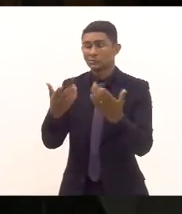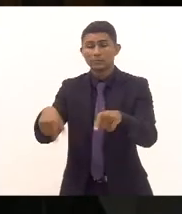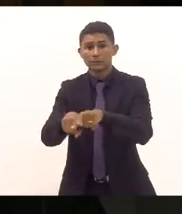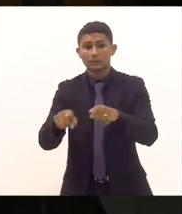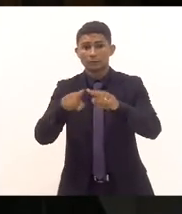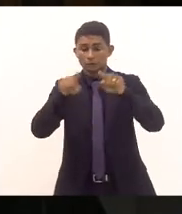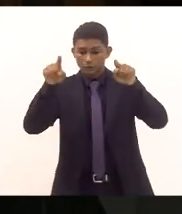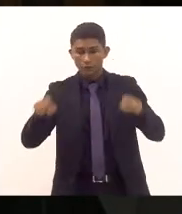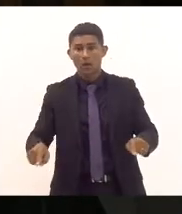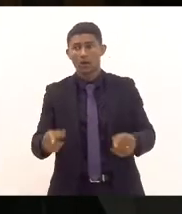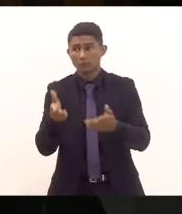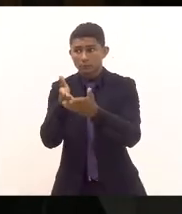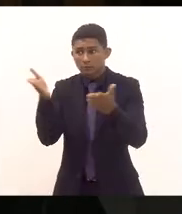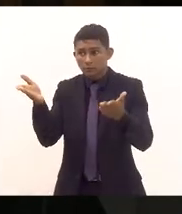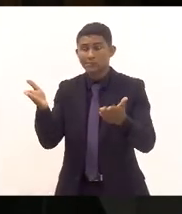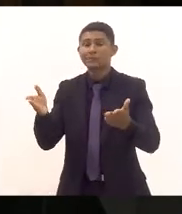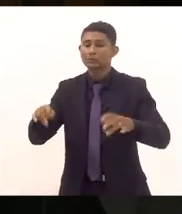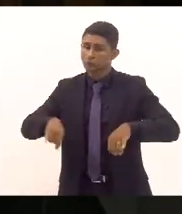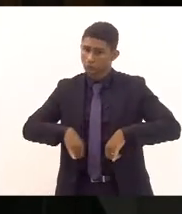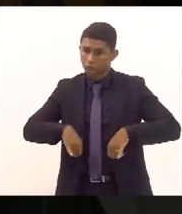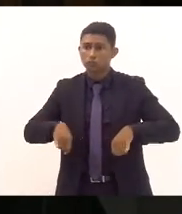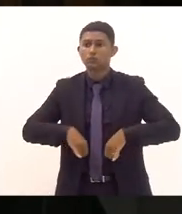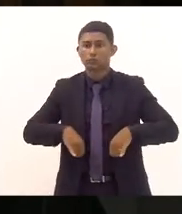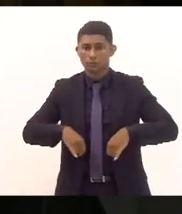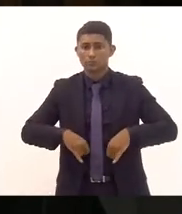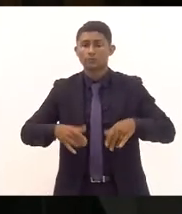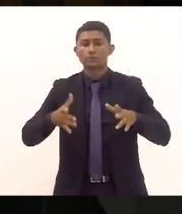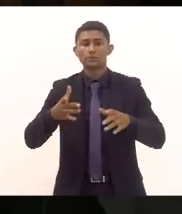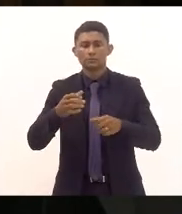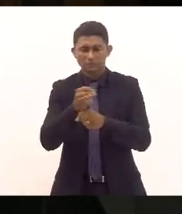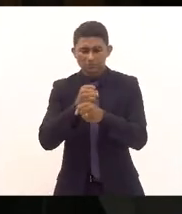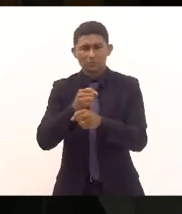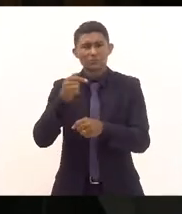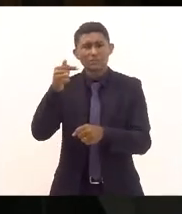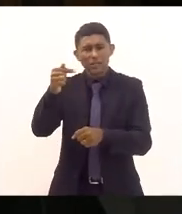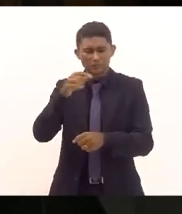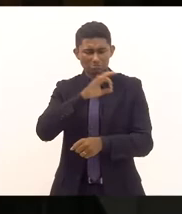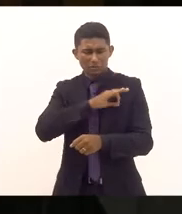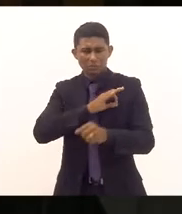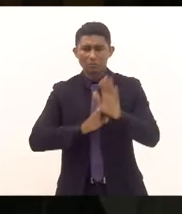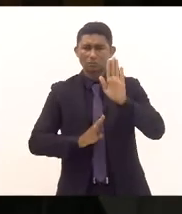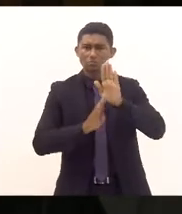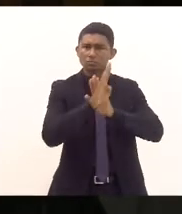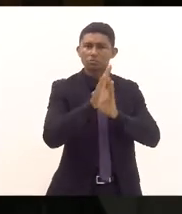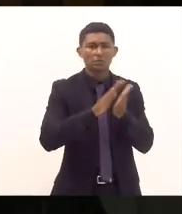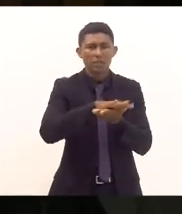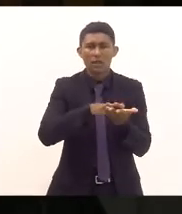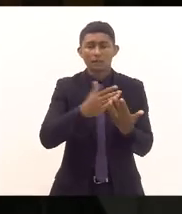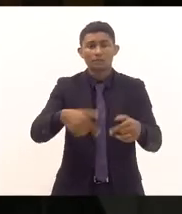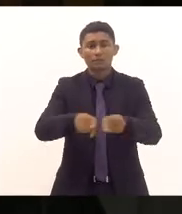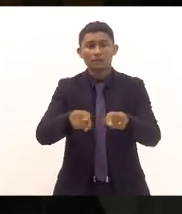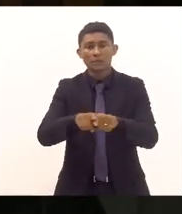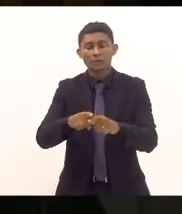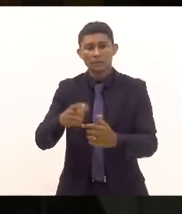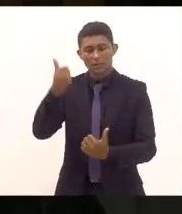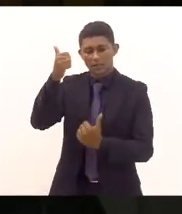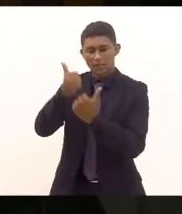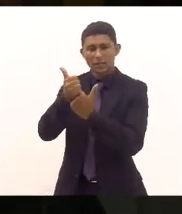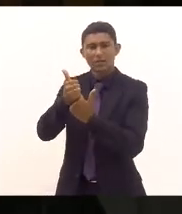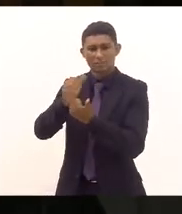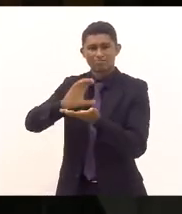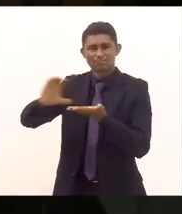Campos dos Goytacazes em especial com sofrendo muito sete anos sem reajuste e 12 anos sem reajuste no auxílio alimentação